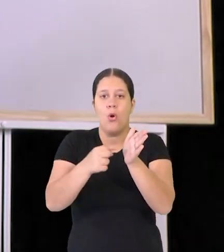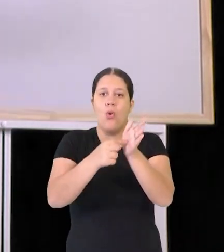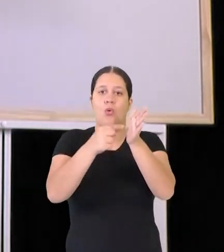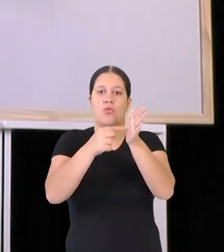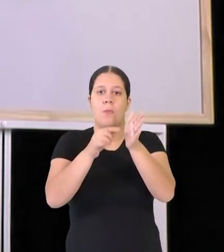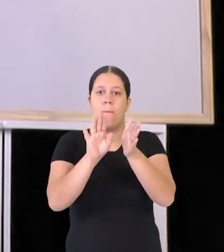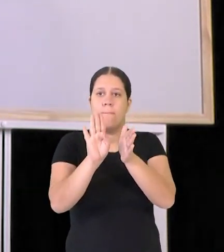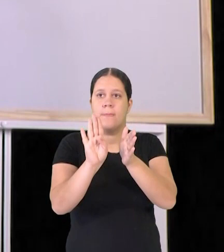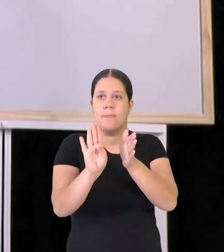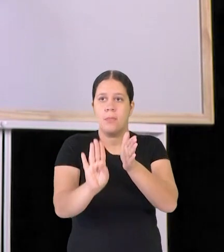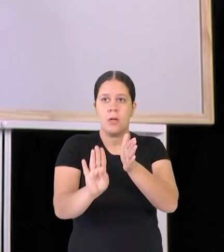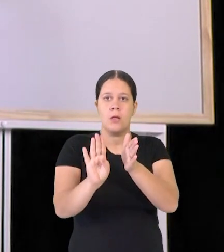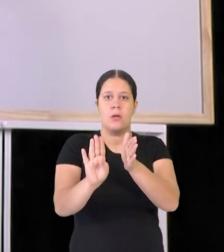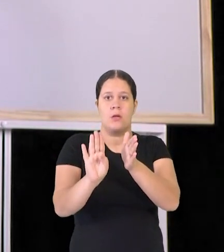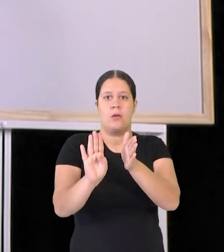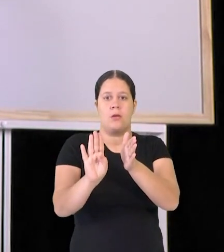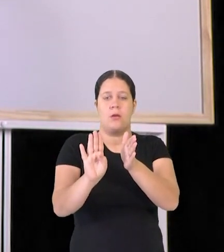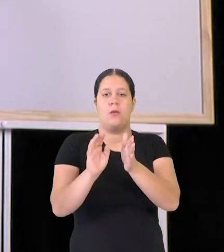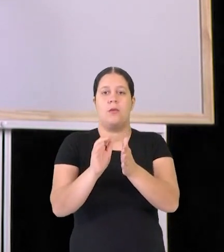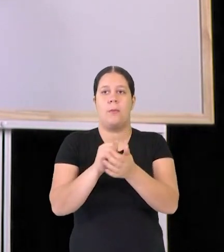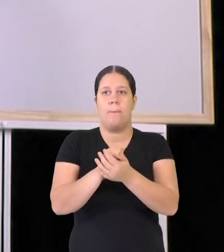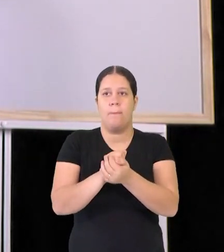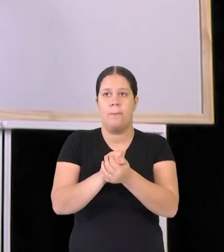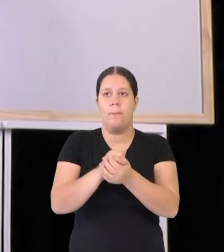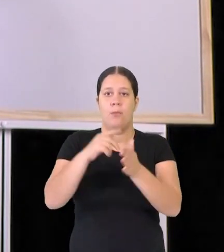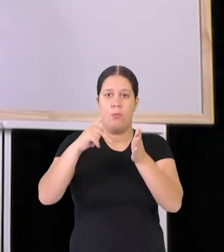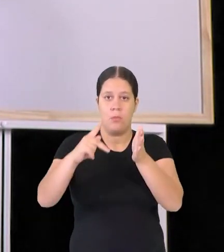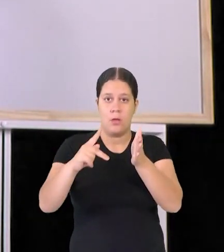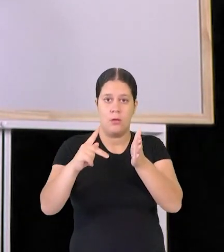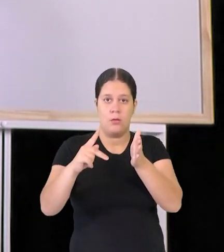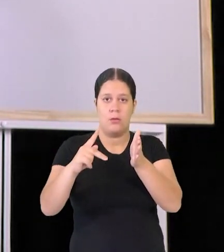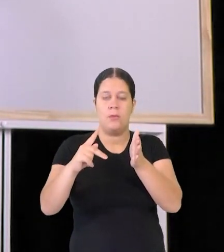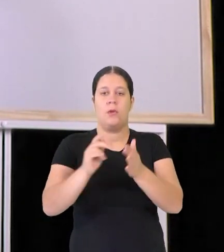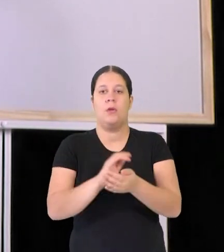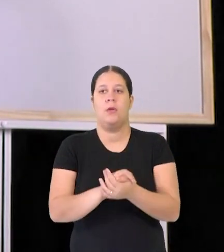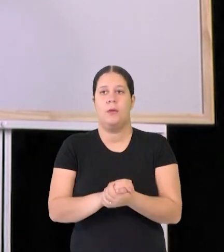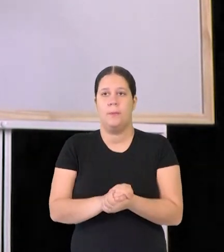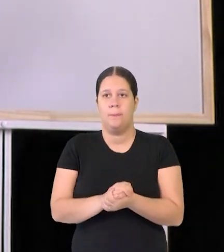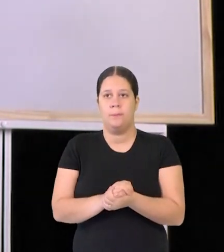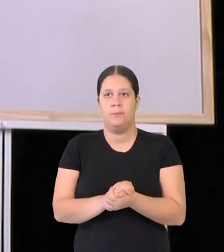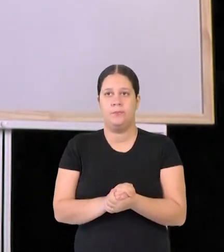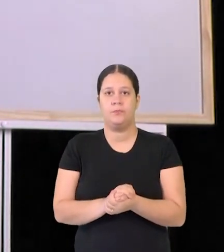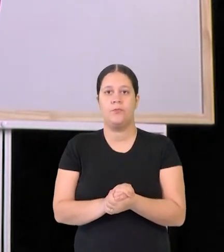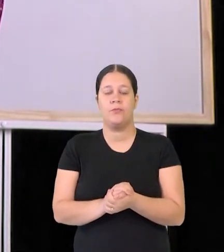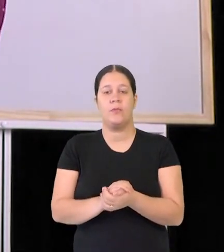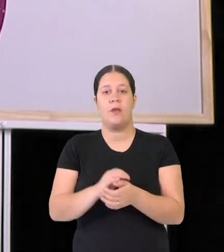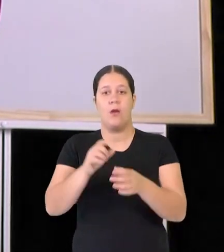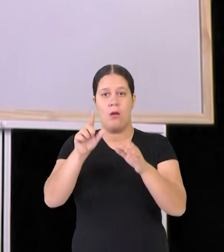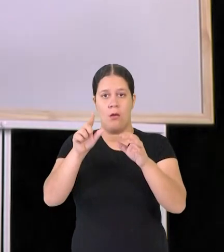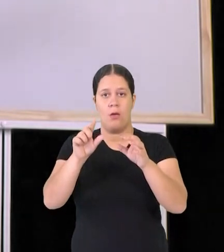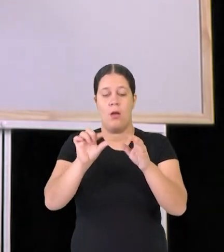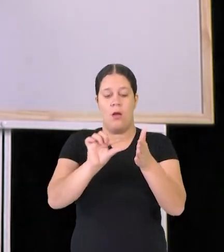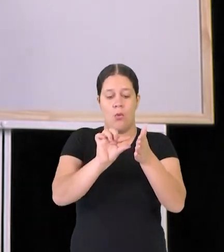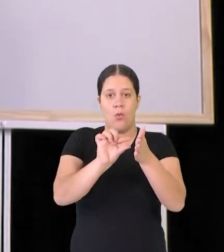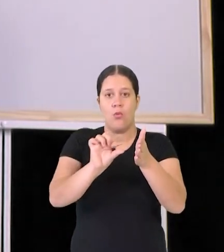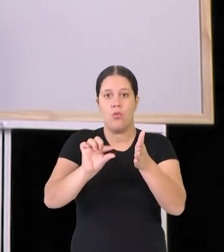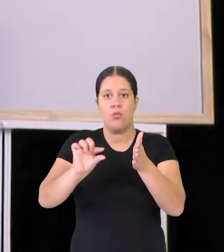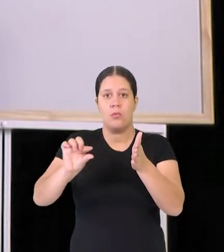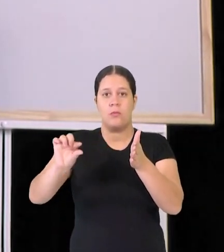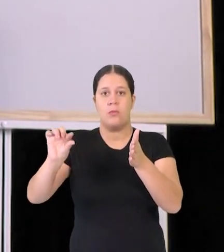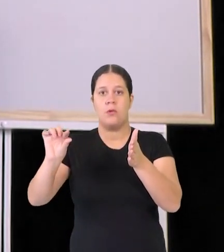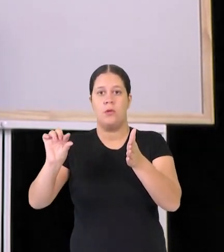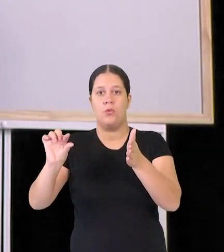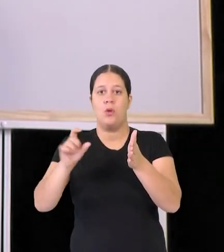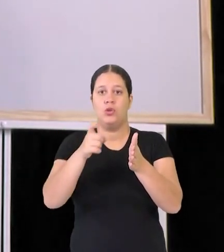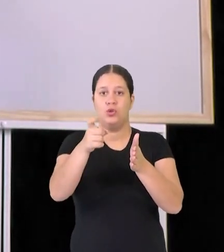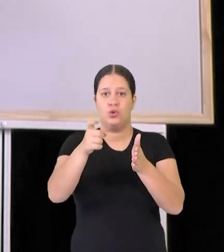aqui, ó, a turbina está exatamente nesse ponto aqui. Tranquilo? O comprimento do lago é